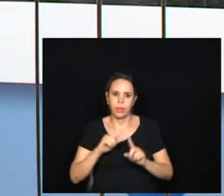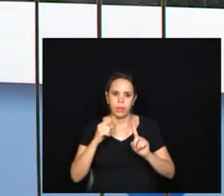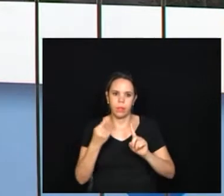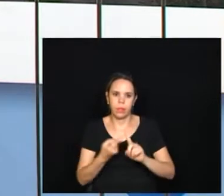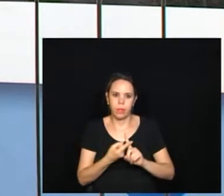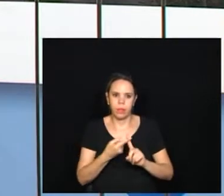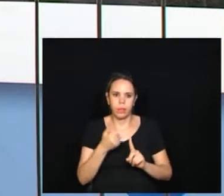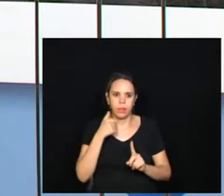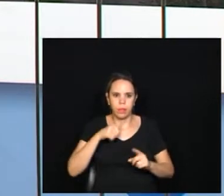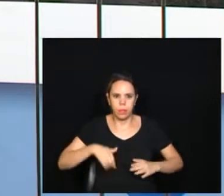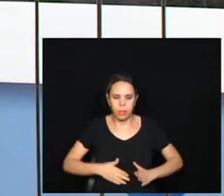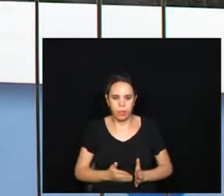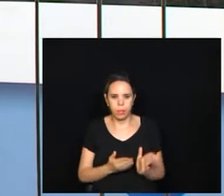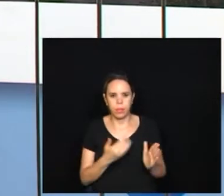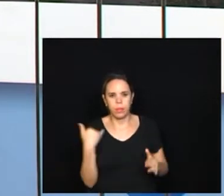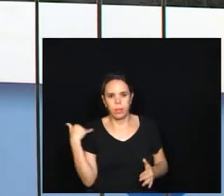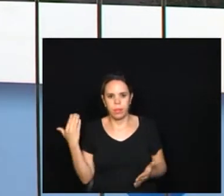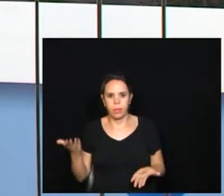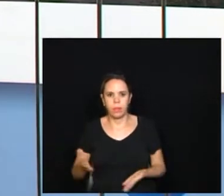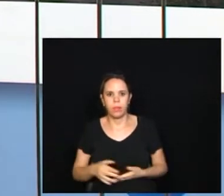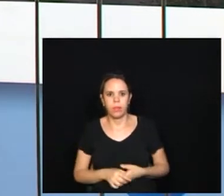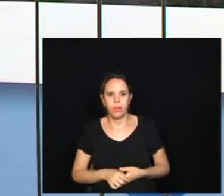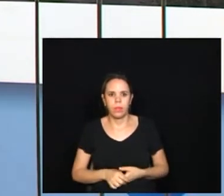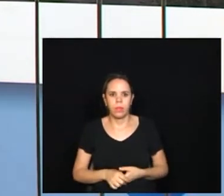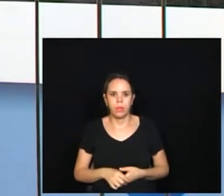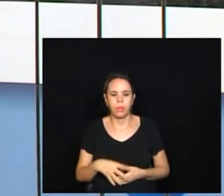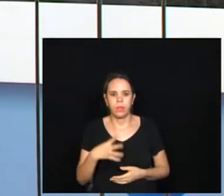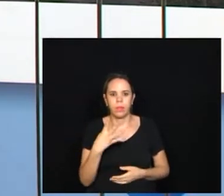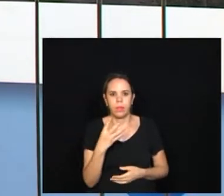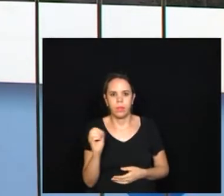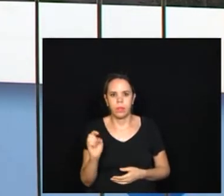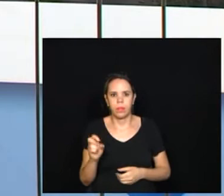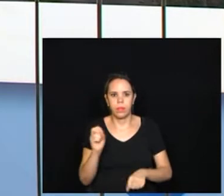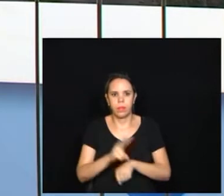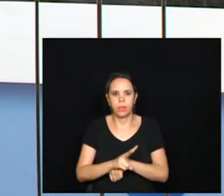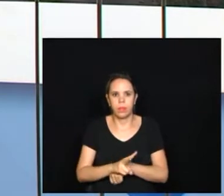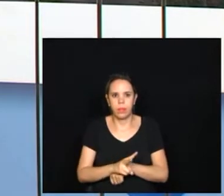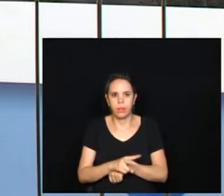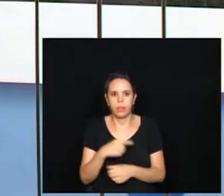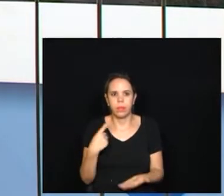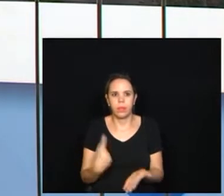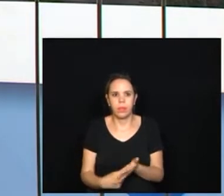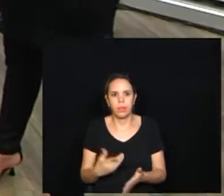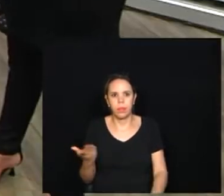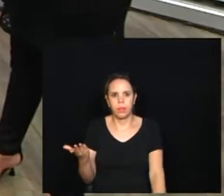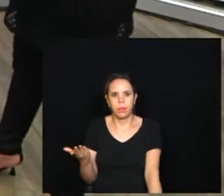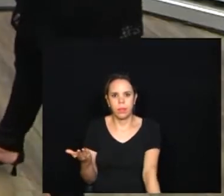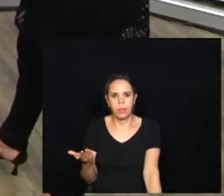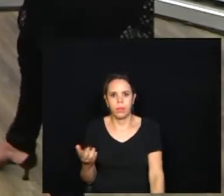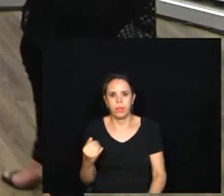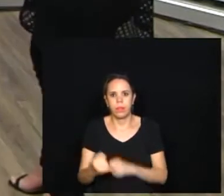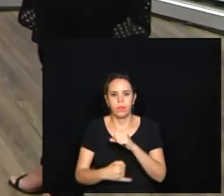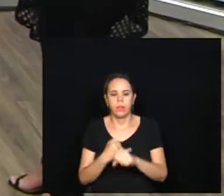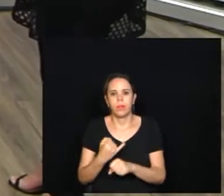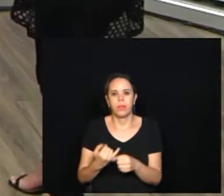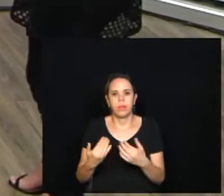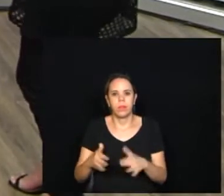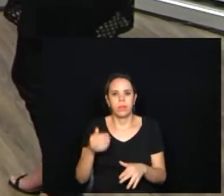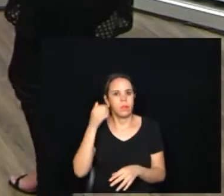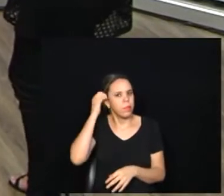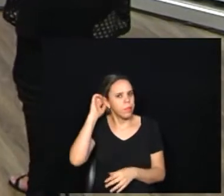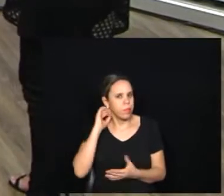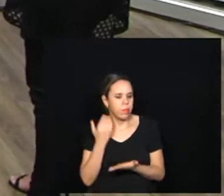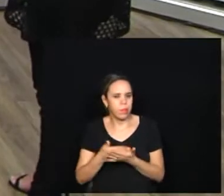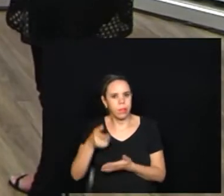e puérperas desta faixa etária. São 40 mil vagas para o agendamento, a gente já está com o site aberto, olha,